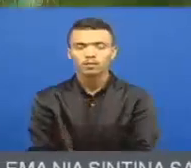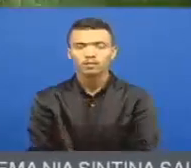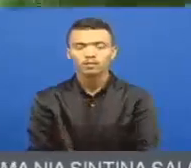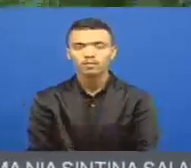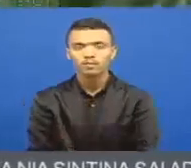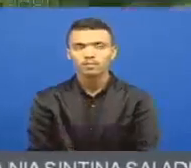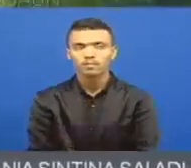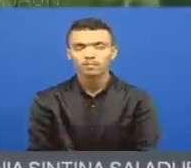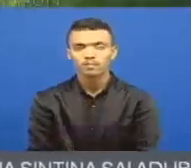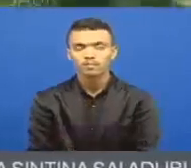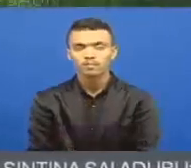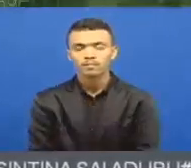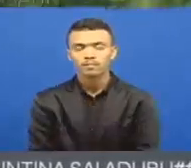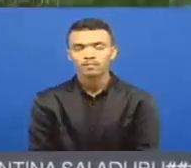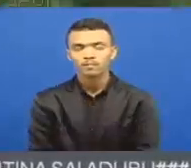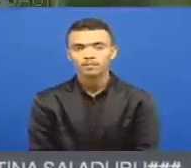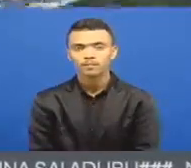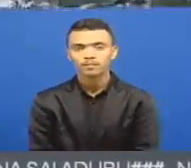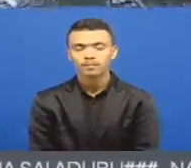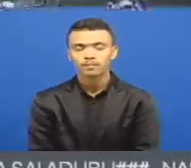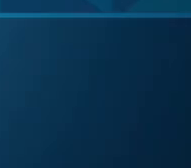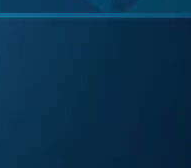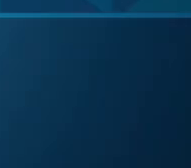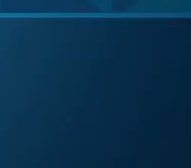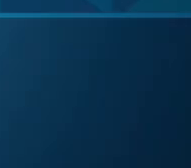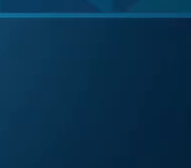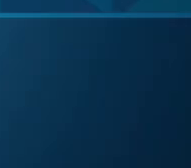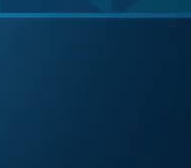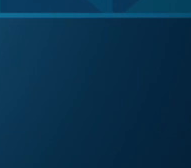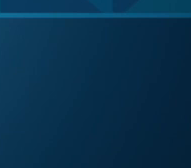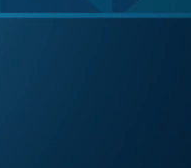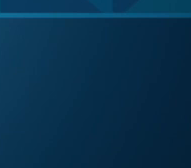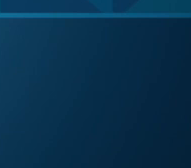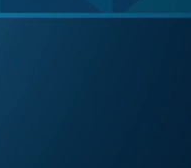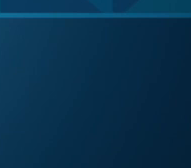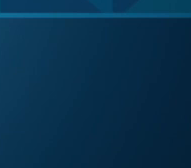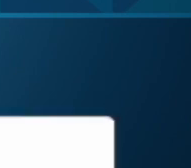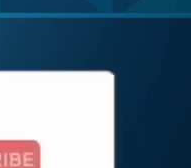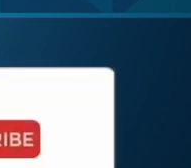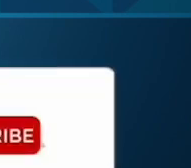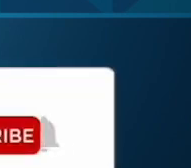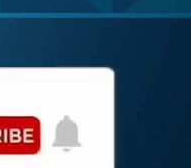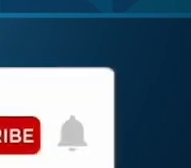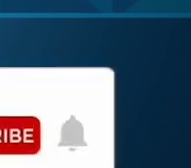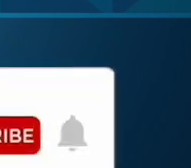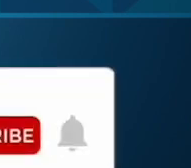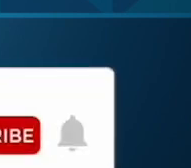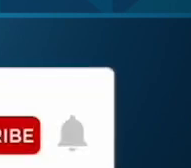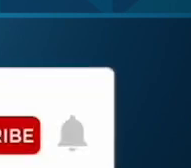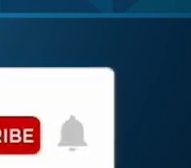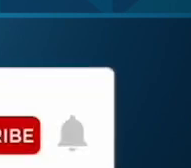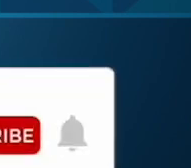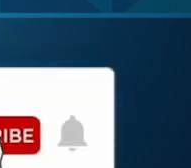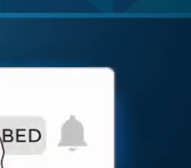municipio Ermera, Zuana Monteiro, RTTL. Atu hetang informação factuais no atuais, keta